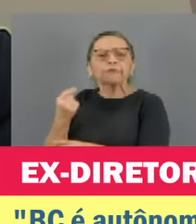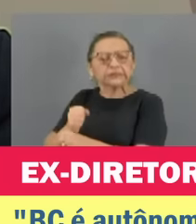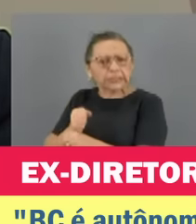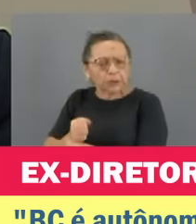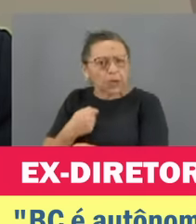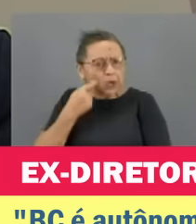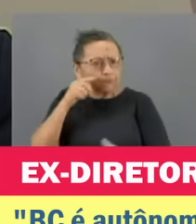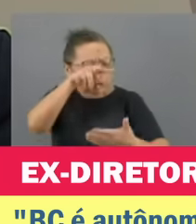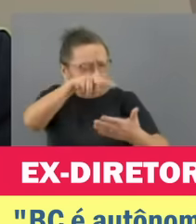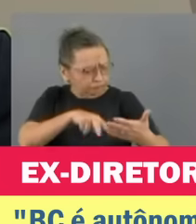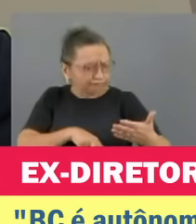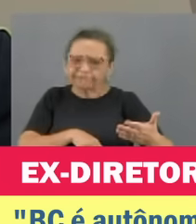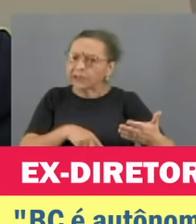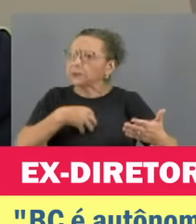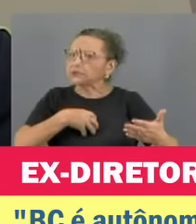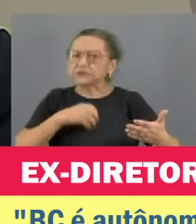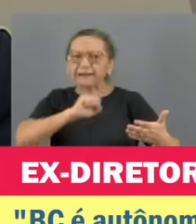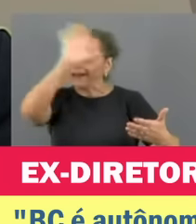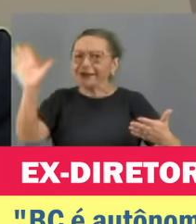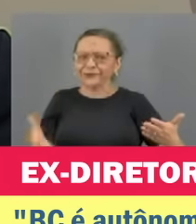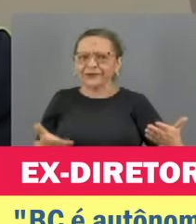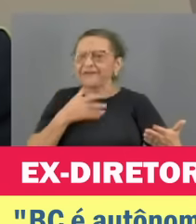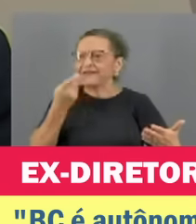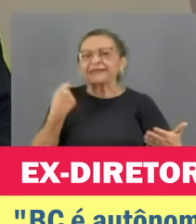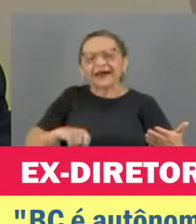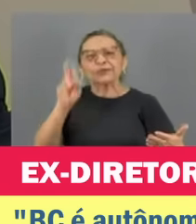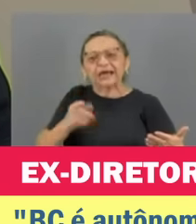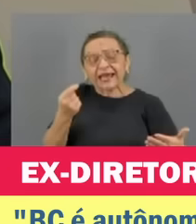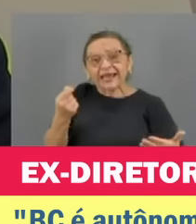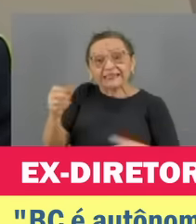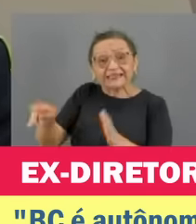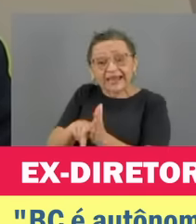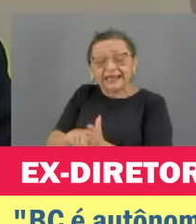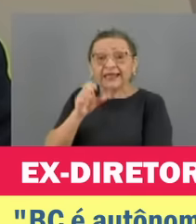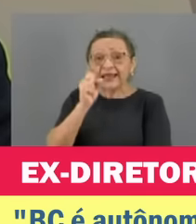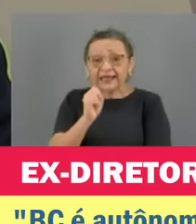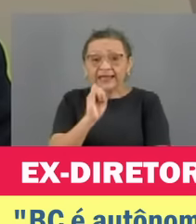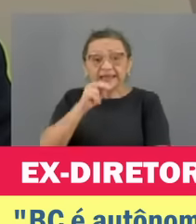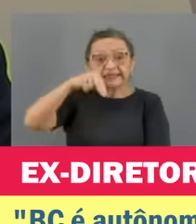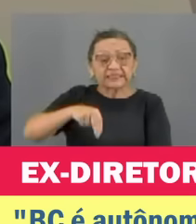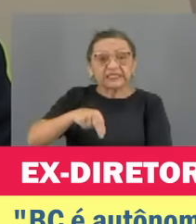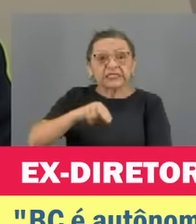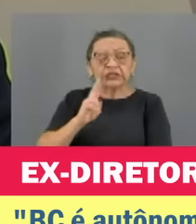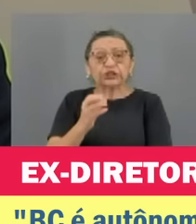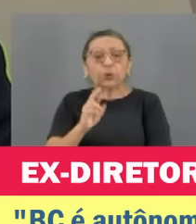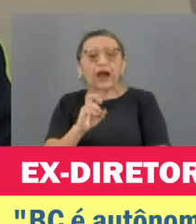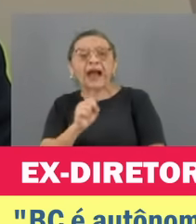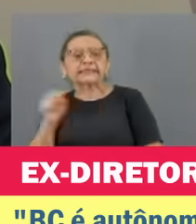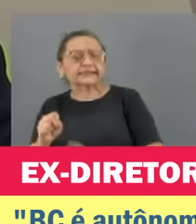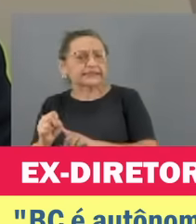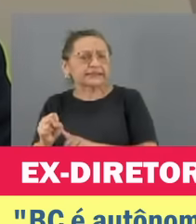ver. Fala-se que seria usada a receita de senhorage. Observem que a definição de receita de senhorage está um pouco escorregadia, pelo menos três definições